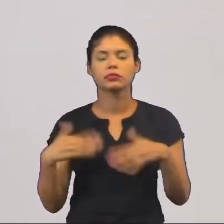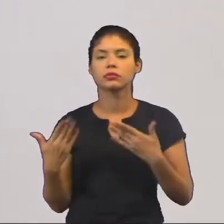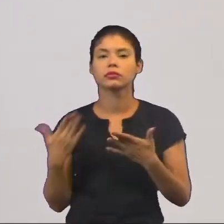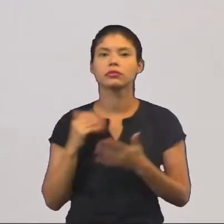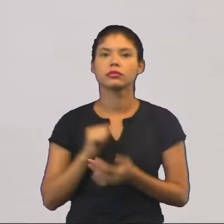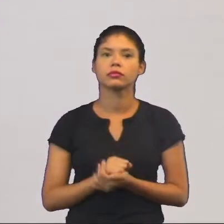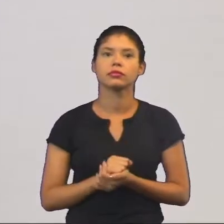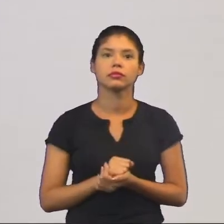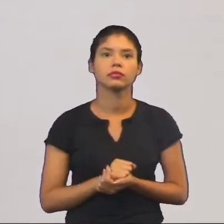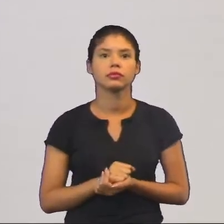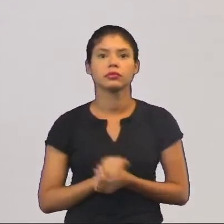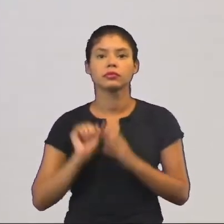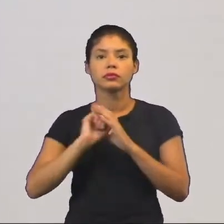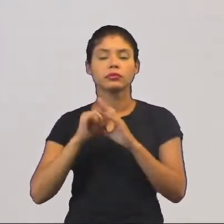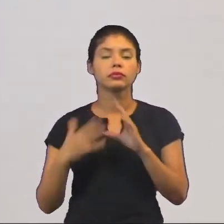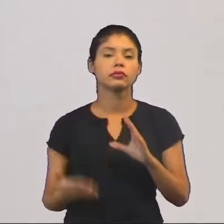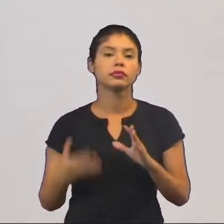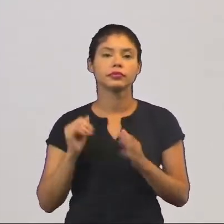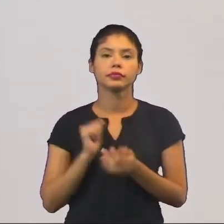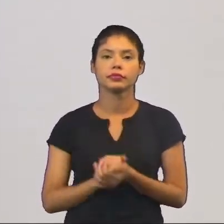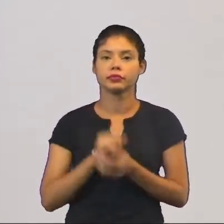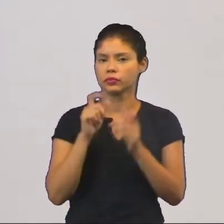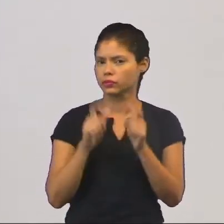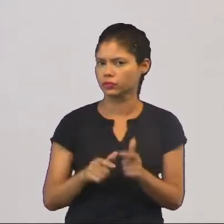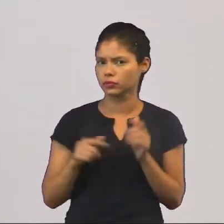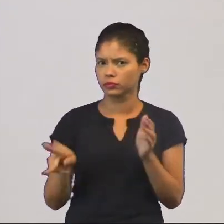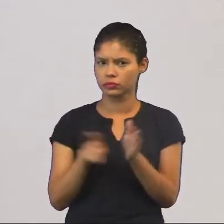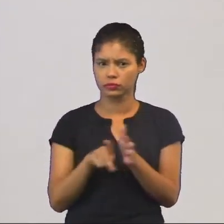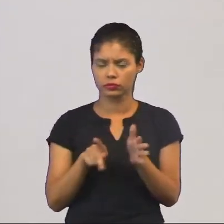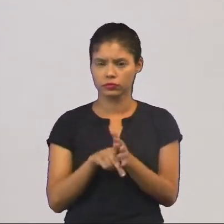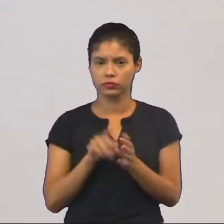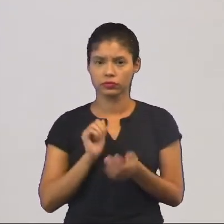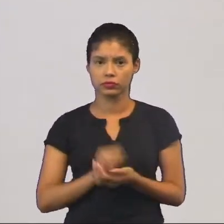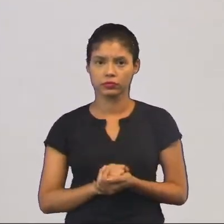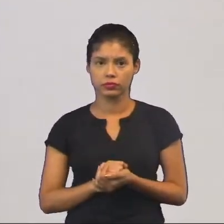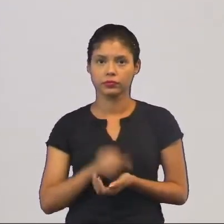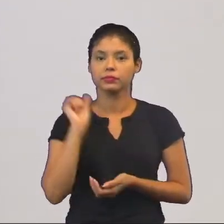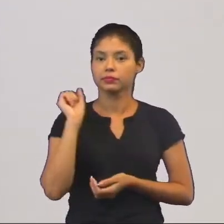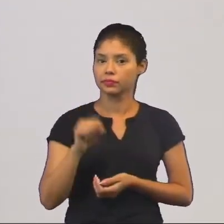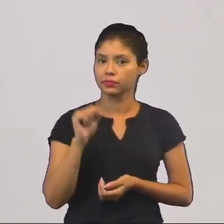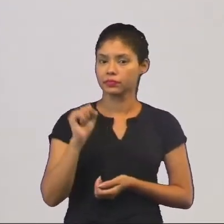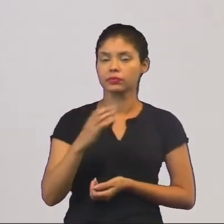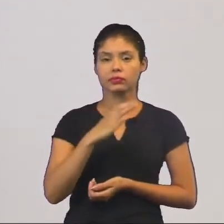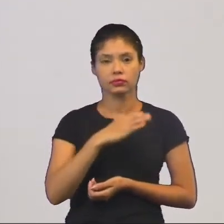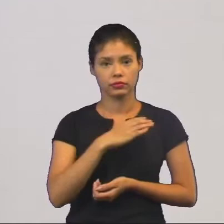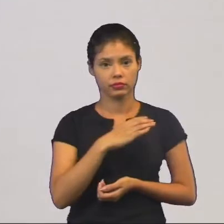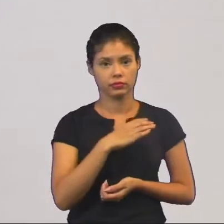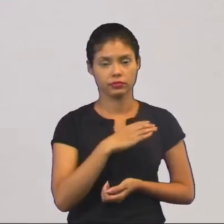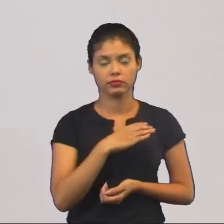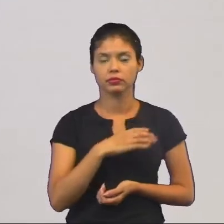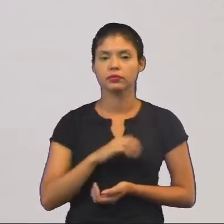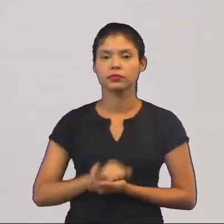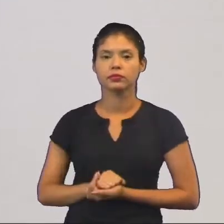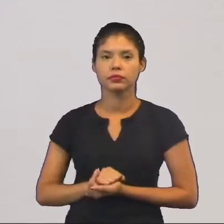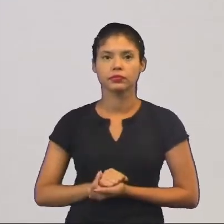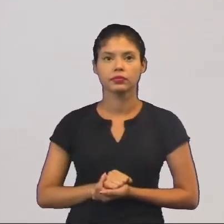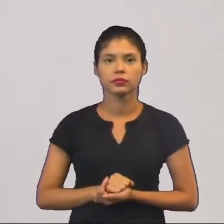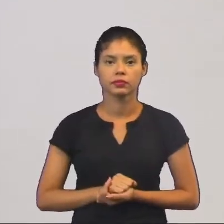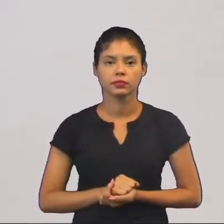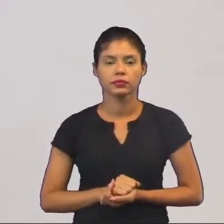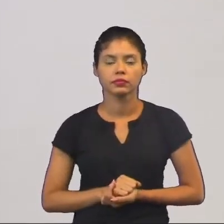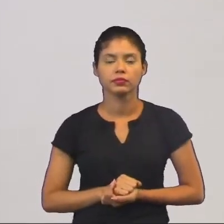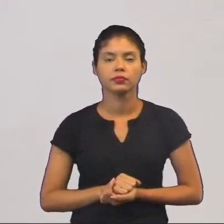construções são essas? Essa característica, ela é da onde? De que espaço? Isso, do espaço urbano, isso mesmo.